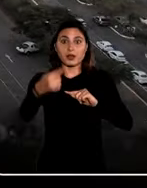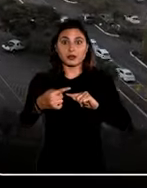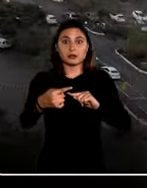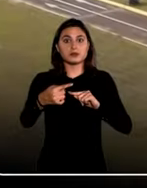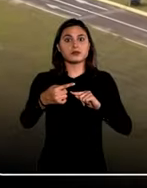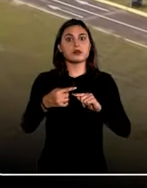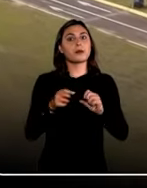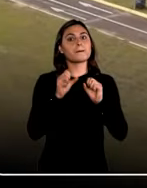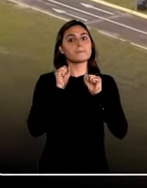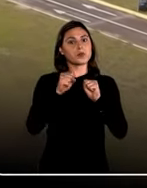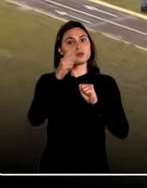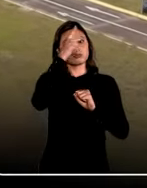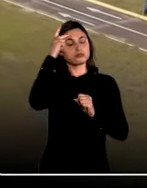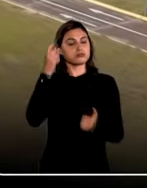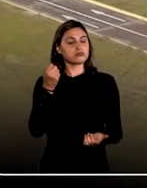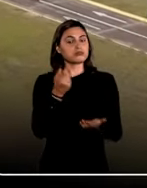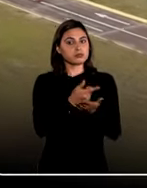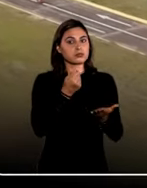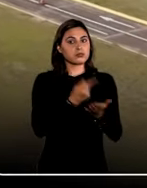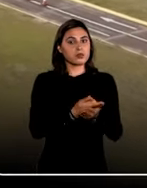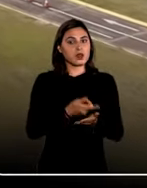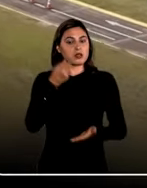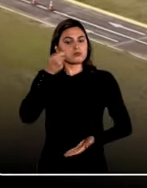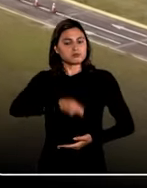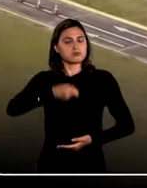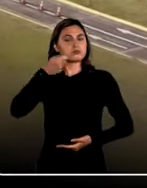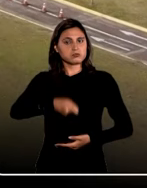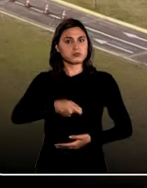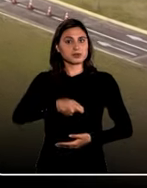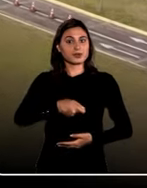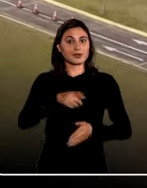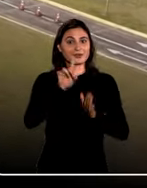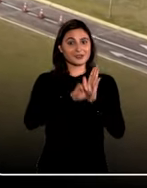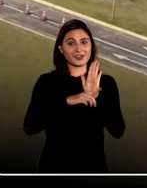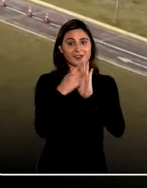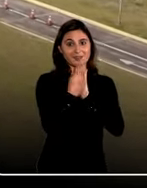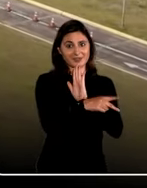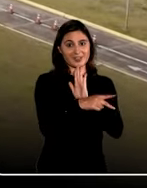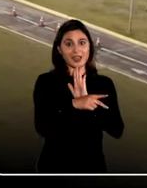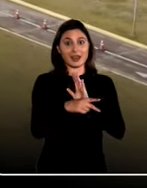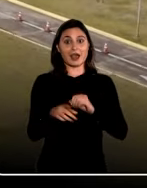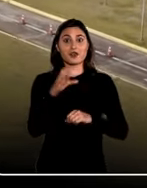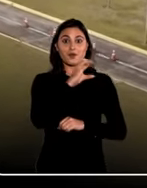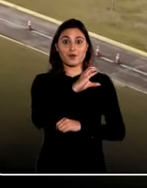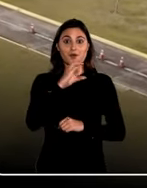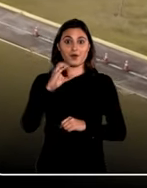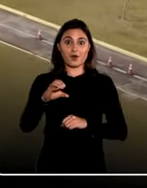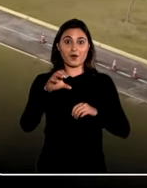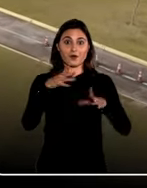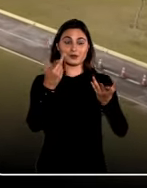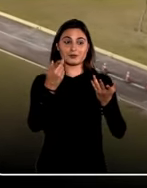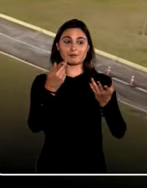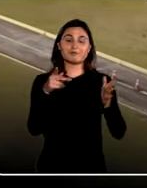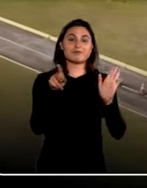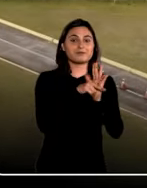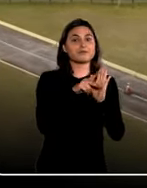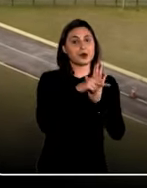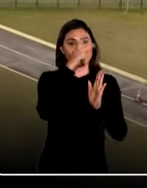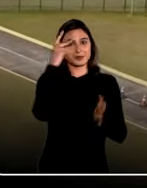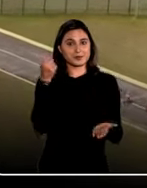defeito dá ao consumidor o direito de exigir uma das medidas reparatórias previstas no código de defesa do